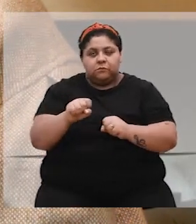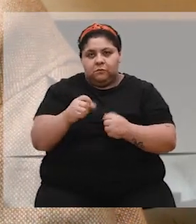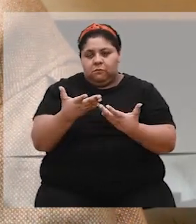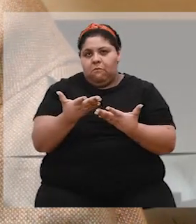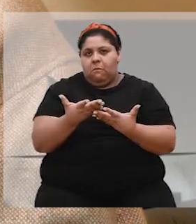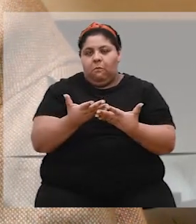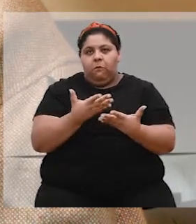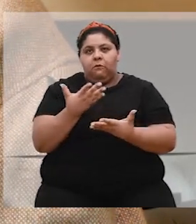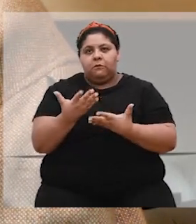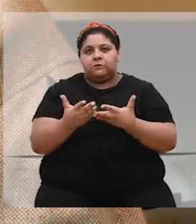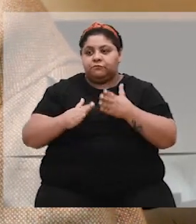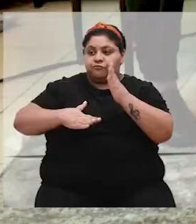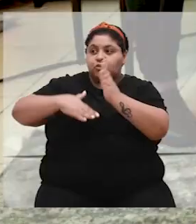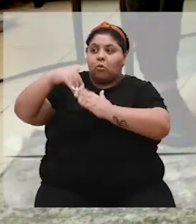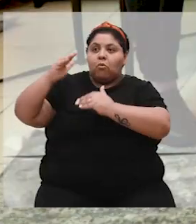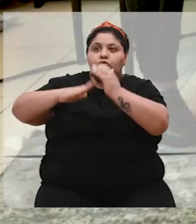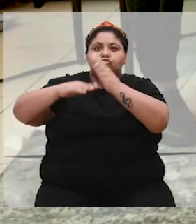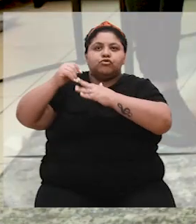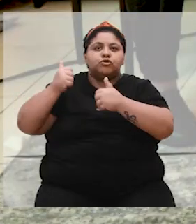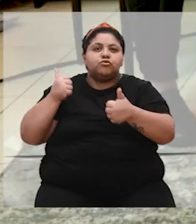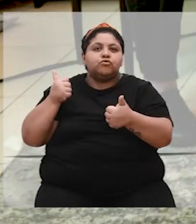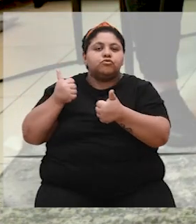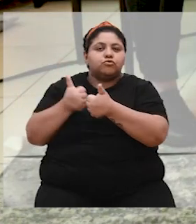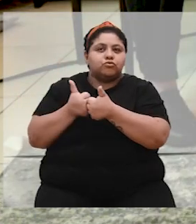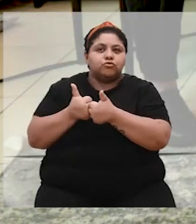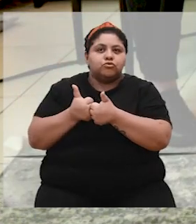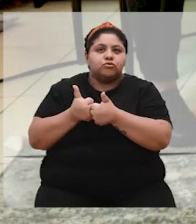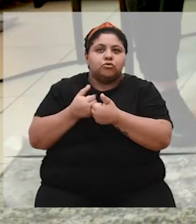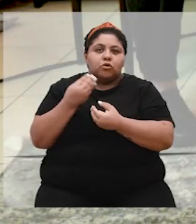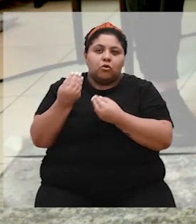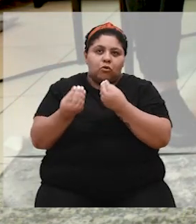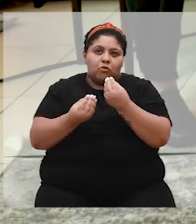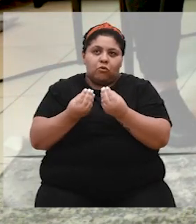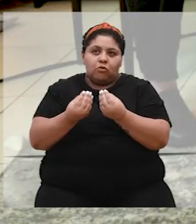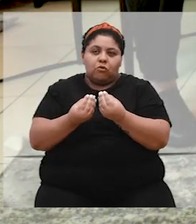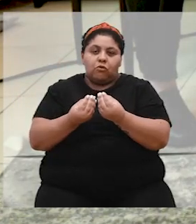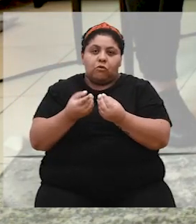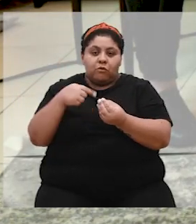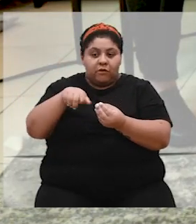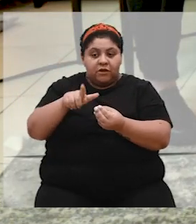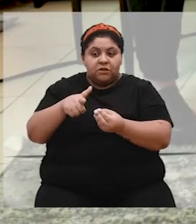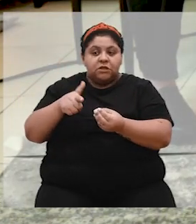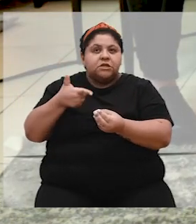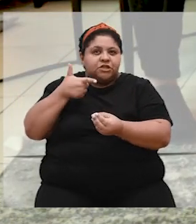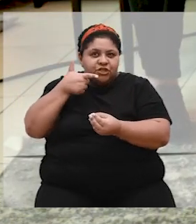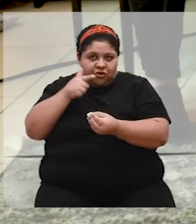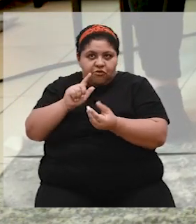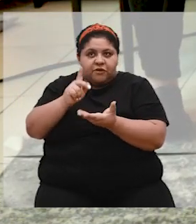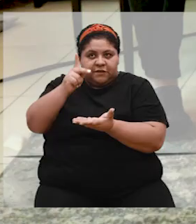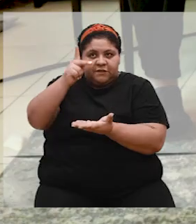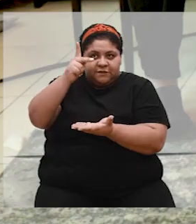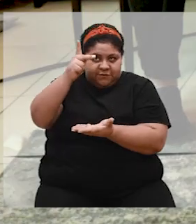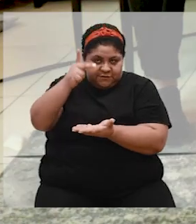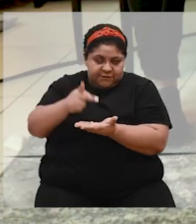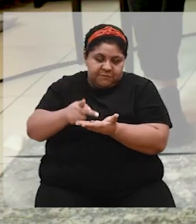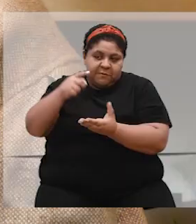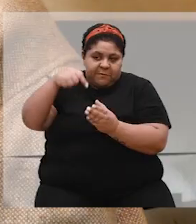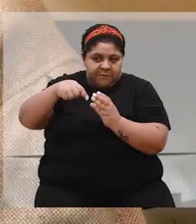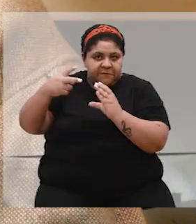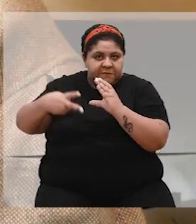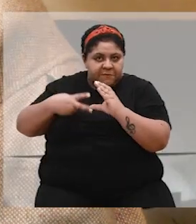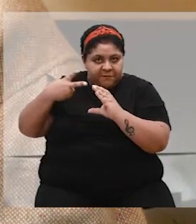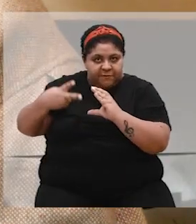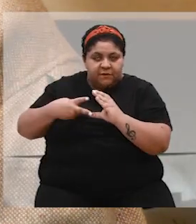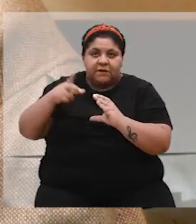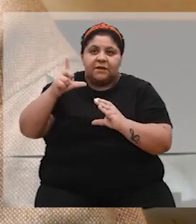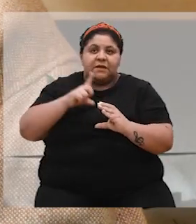gente possa construir junto, né? Como a Vânia falou, a gente ganhou esse prêmio da Câmara de